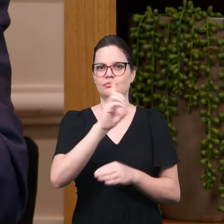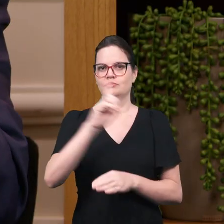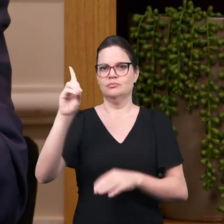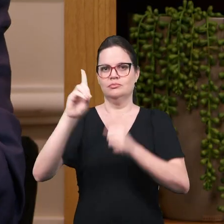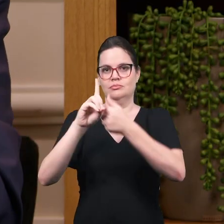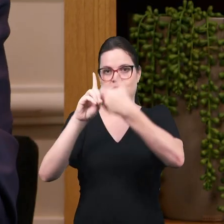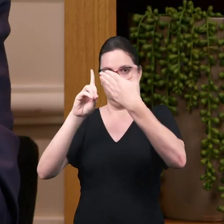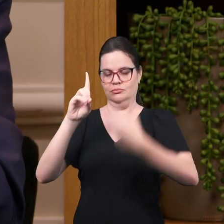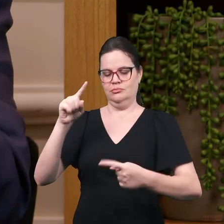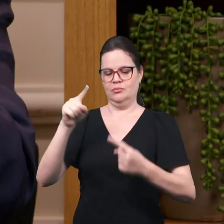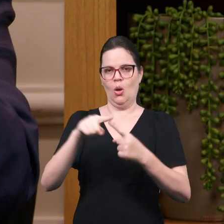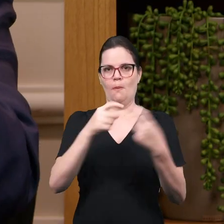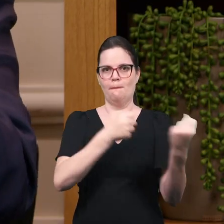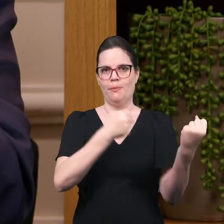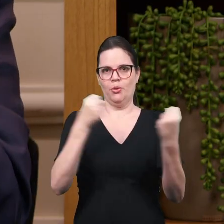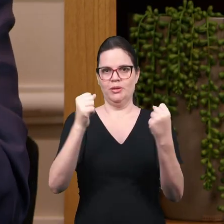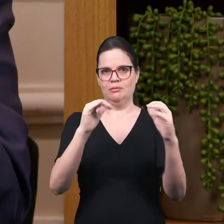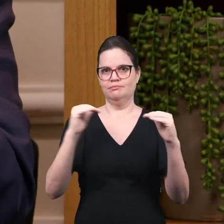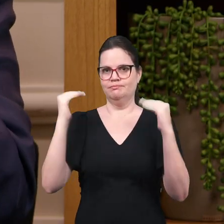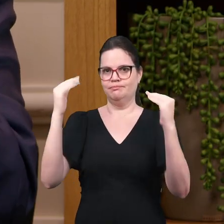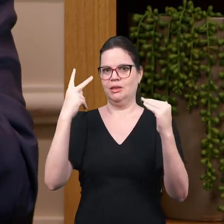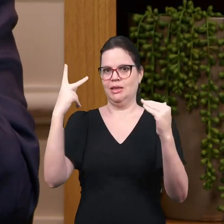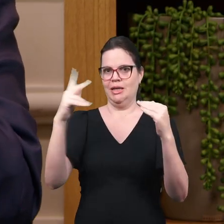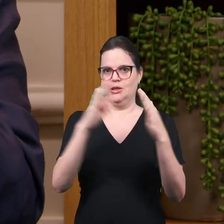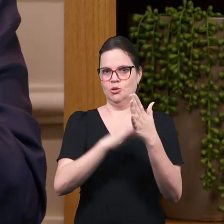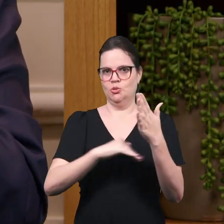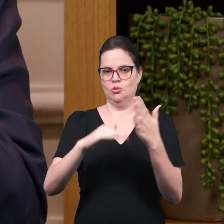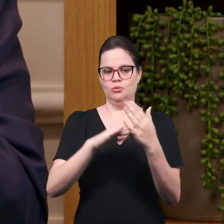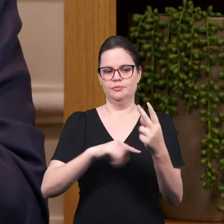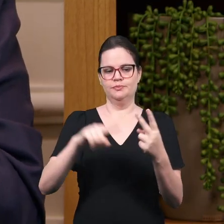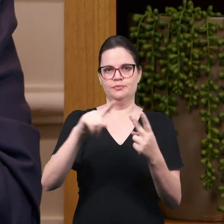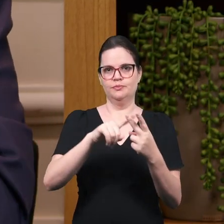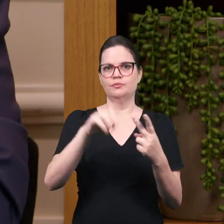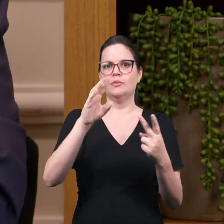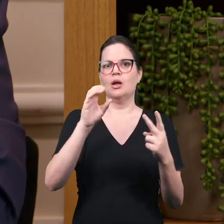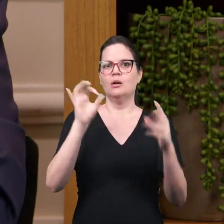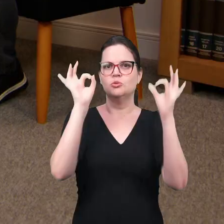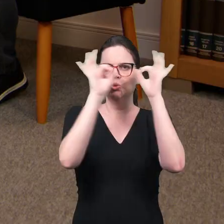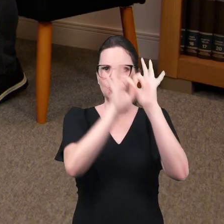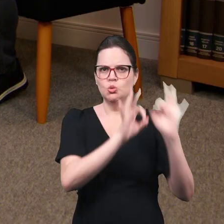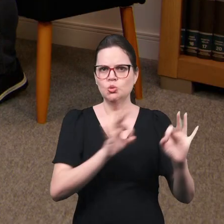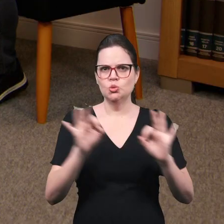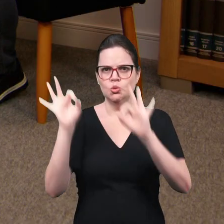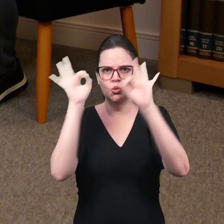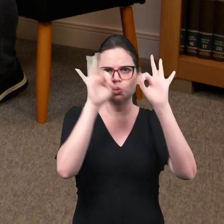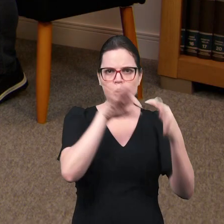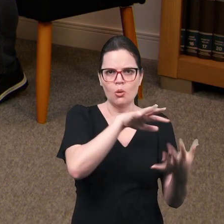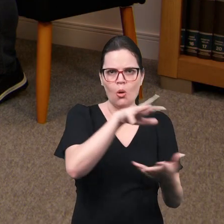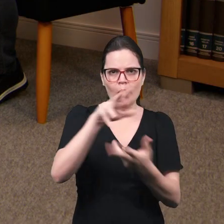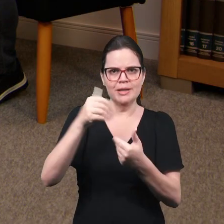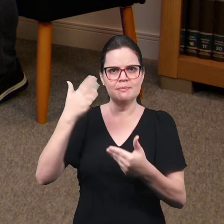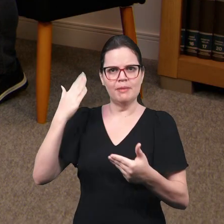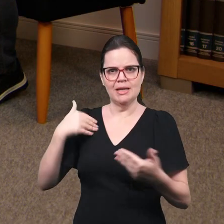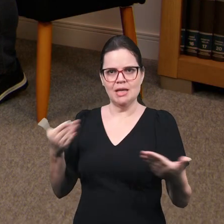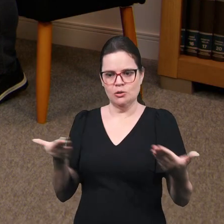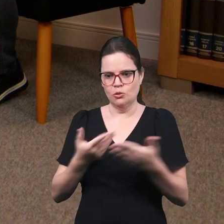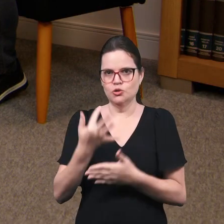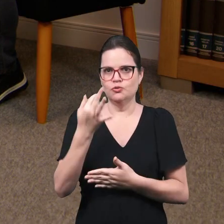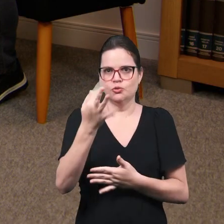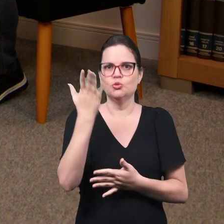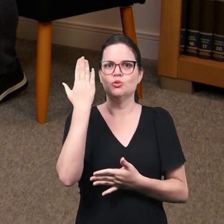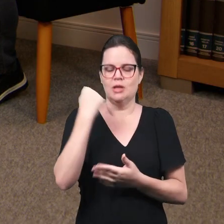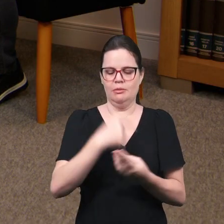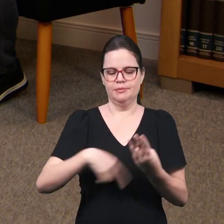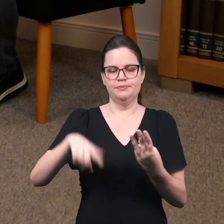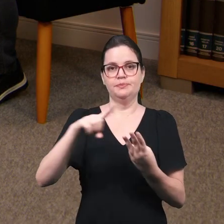atributos onipotência, onisciência e onipresença dentro desse texto. Amém? Amém. Então, gostaria aqui,